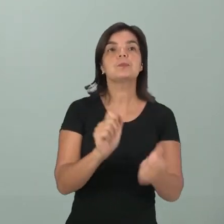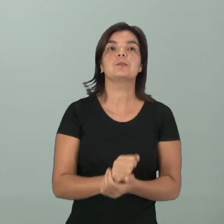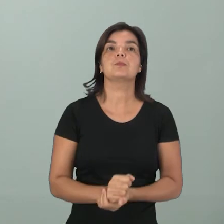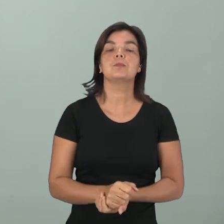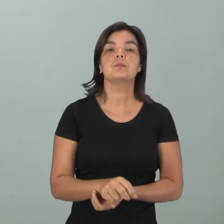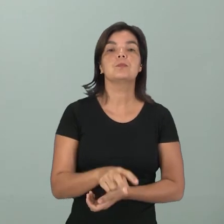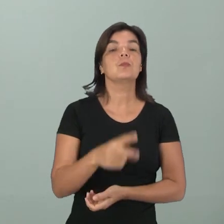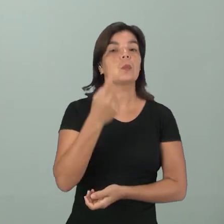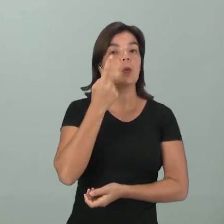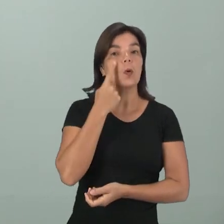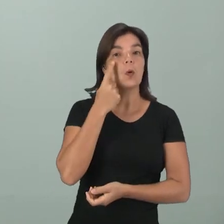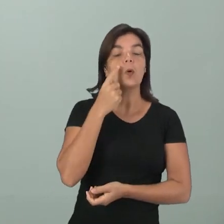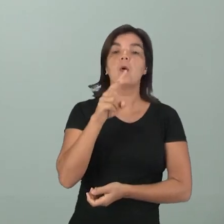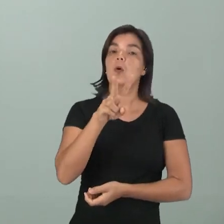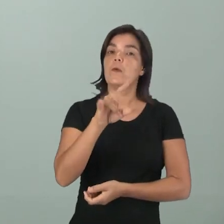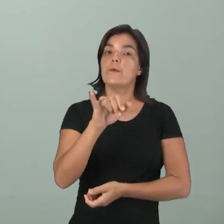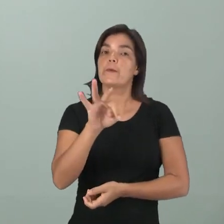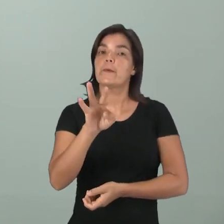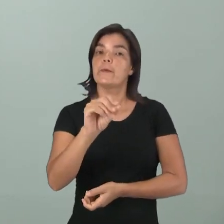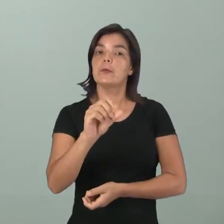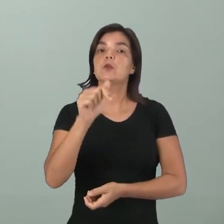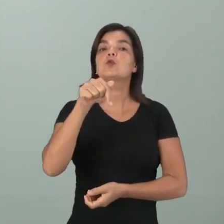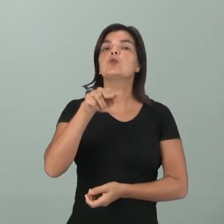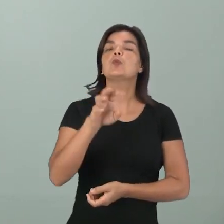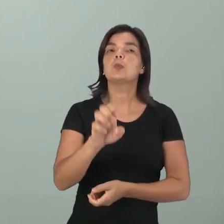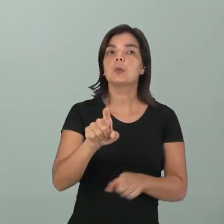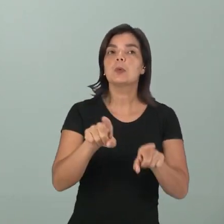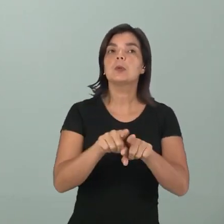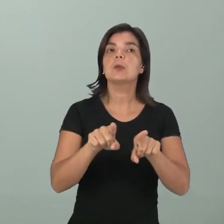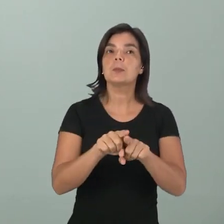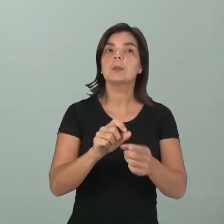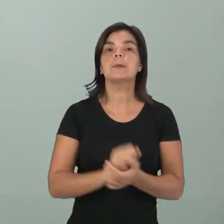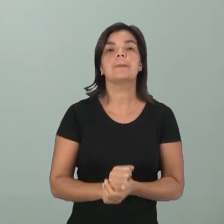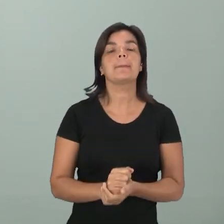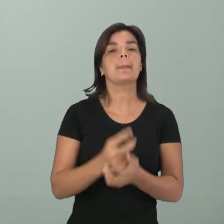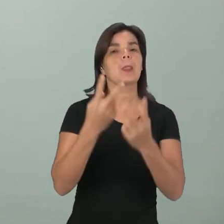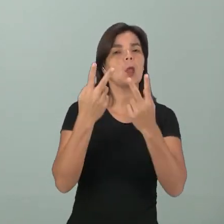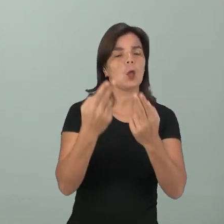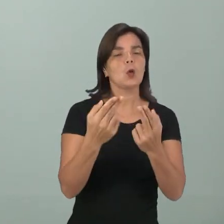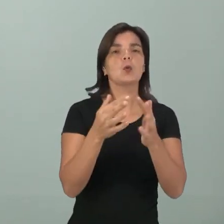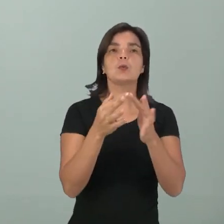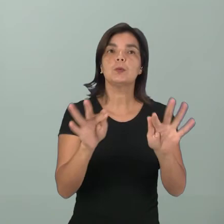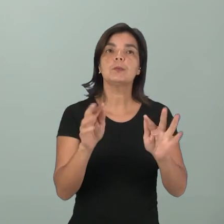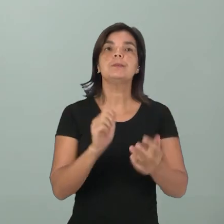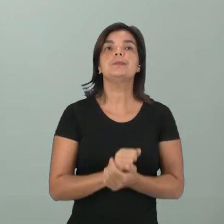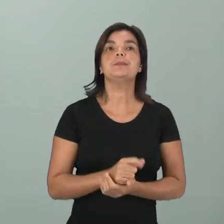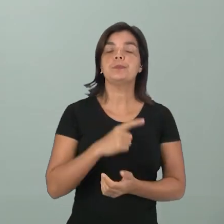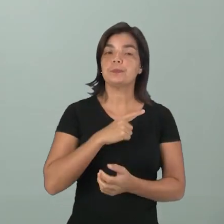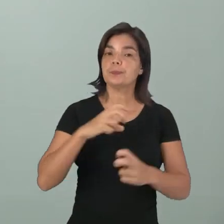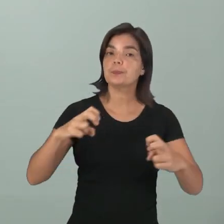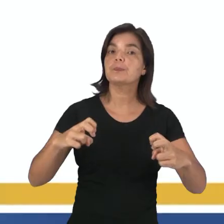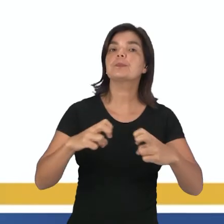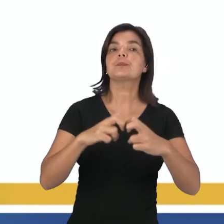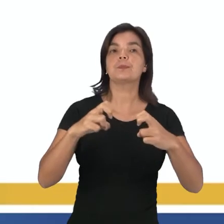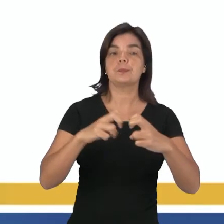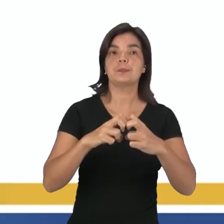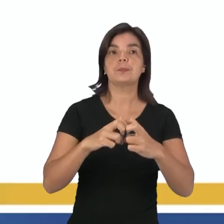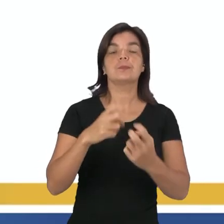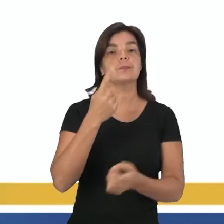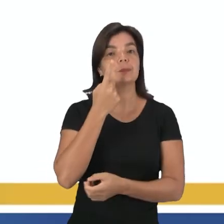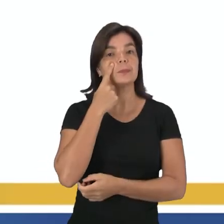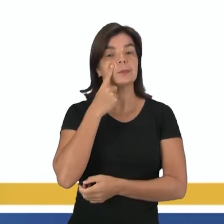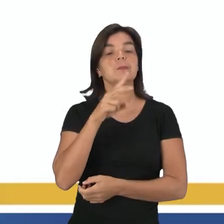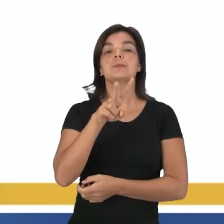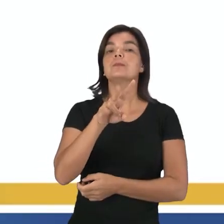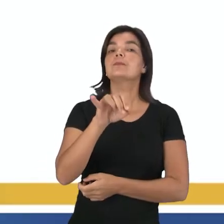O visto que também estabelece. Coloquem as mesmas orações. Olha só, houve um acidente, no lugar